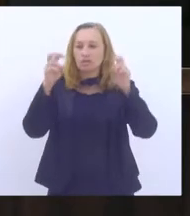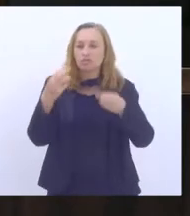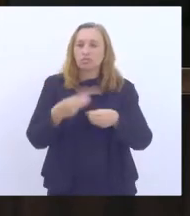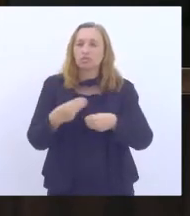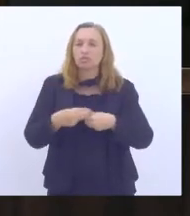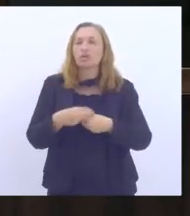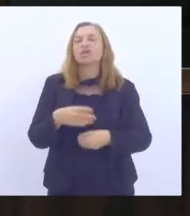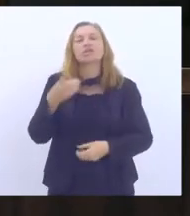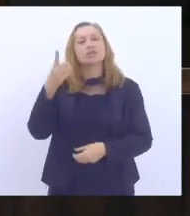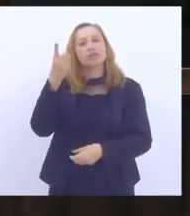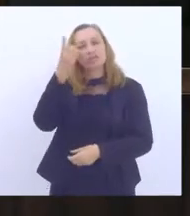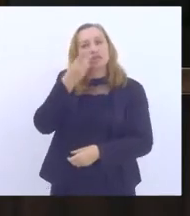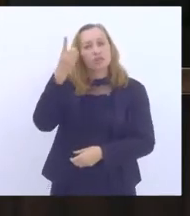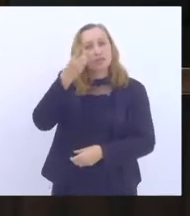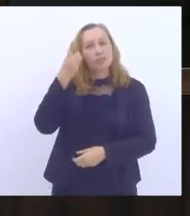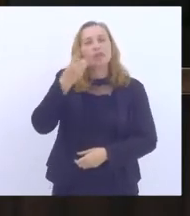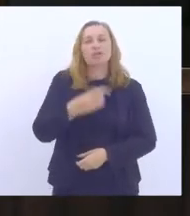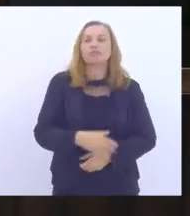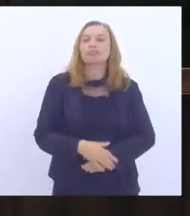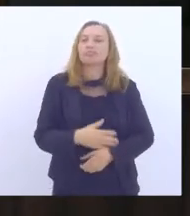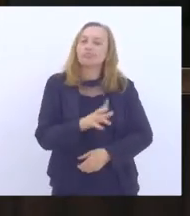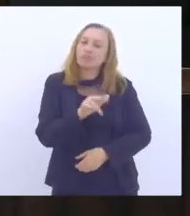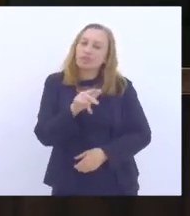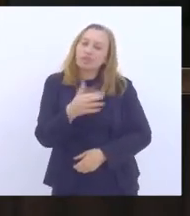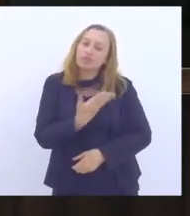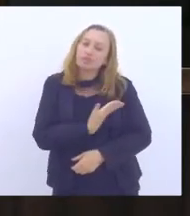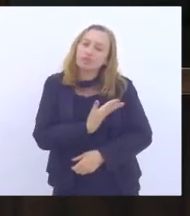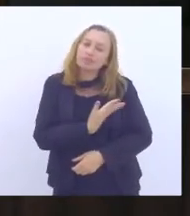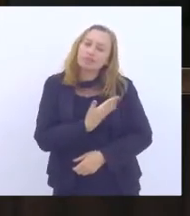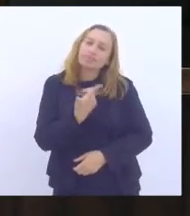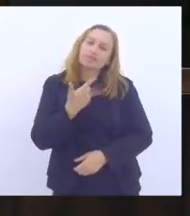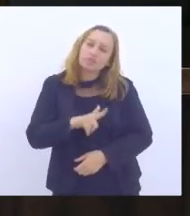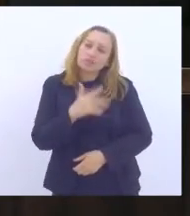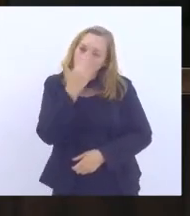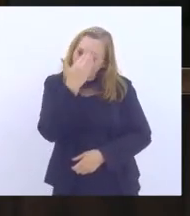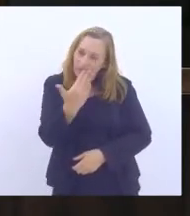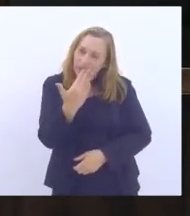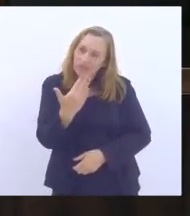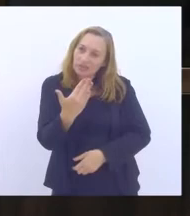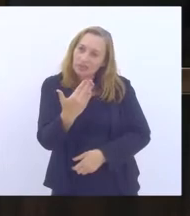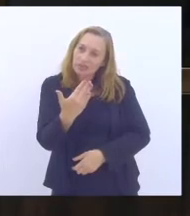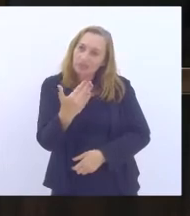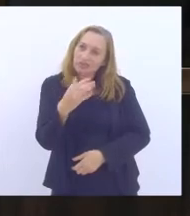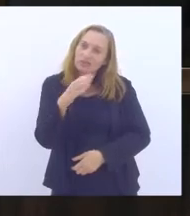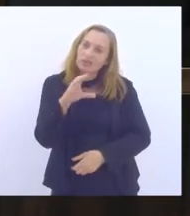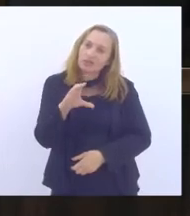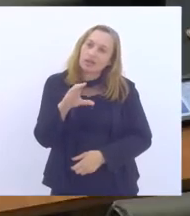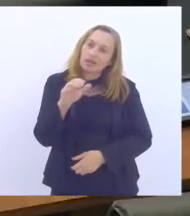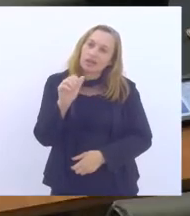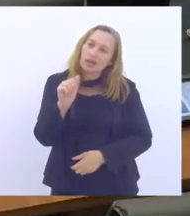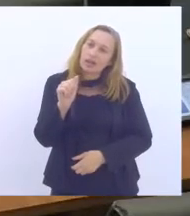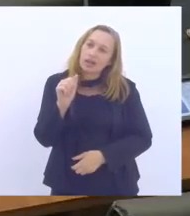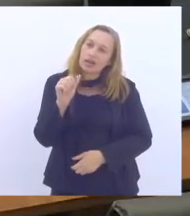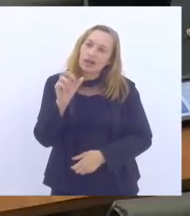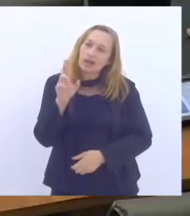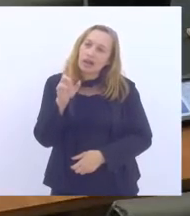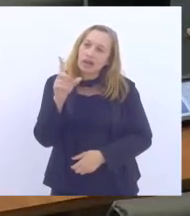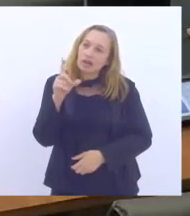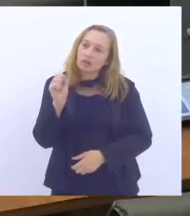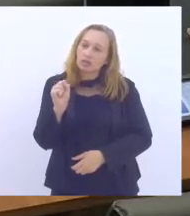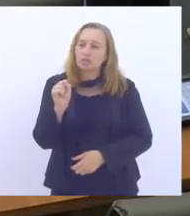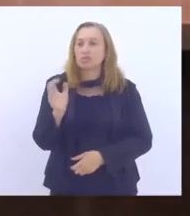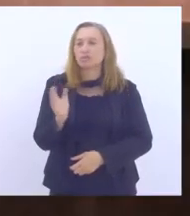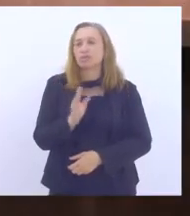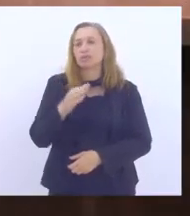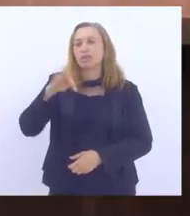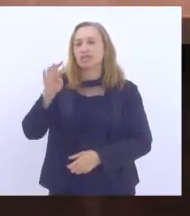Deputados o meu irmão meu amigo mais uma vez obrigada Carlos Macedo o